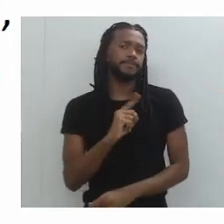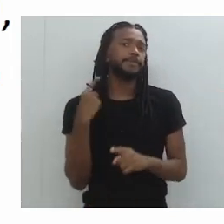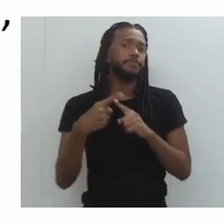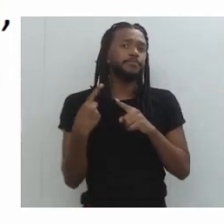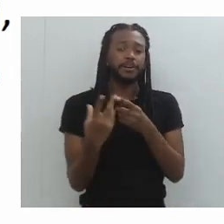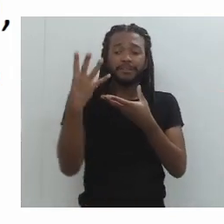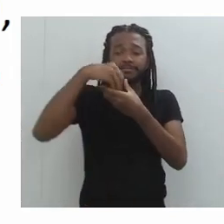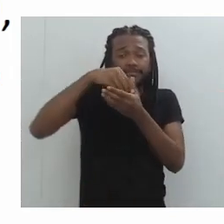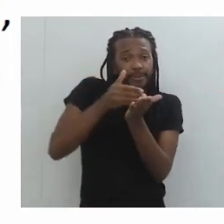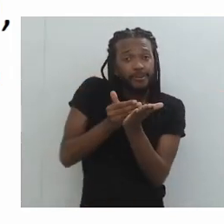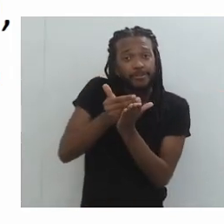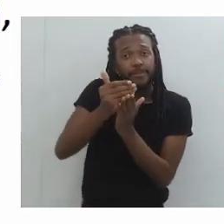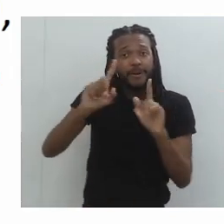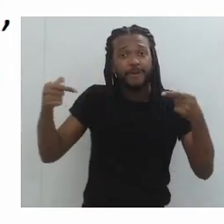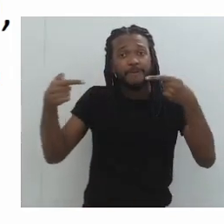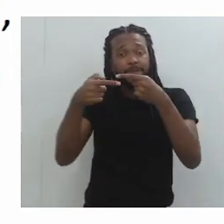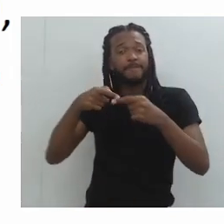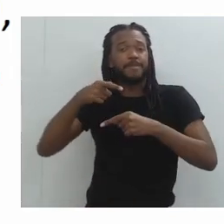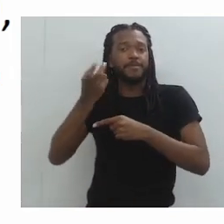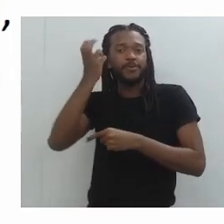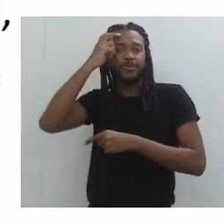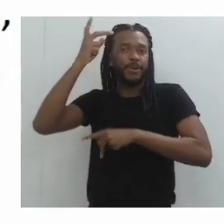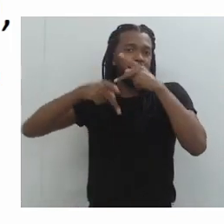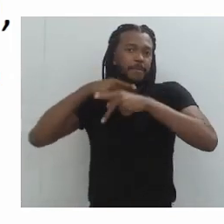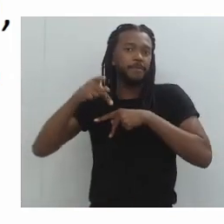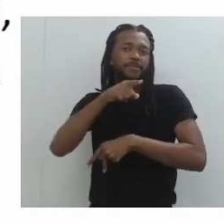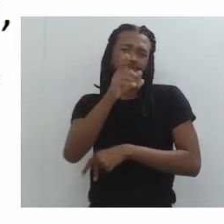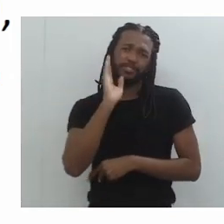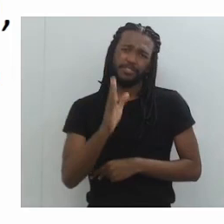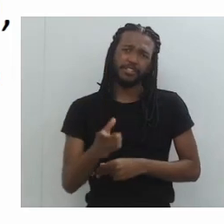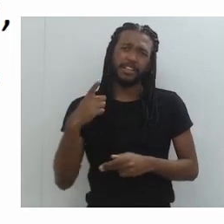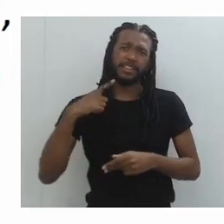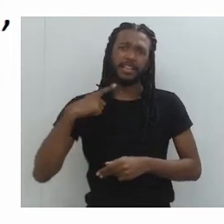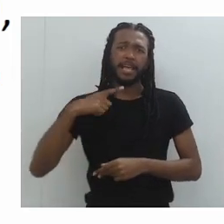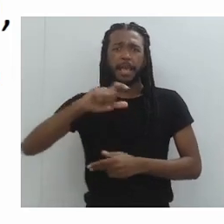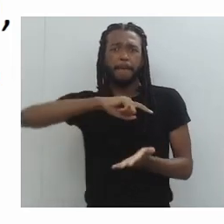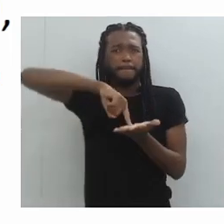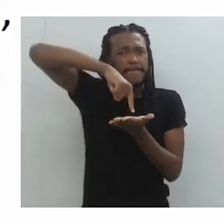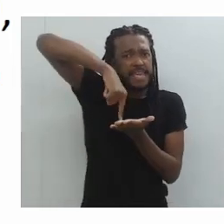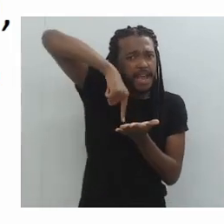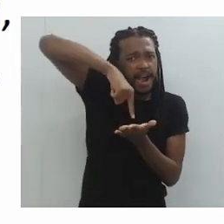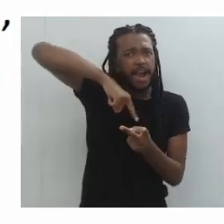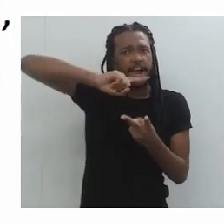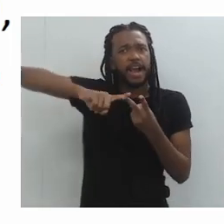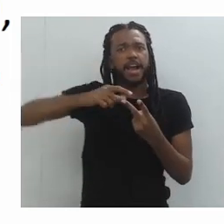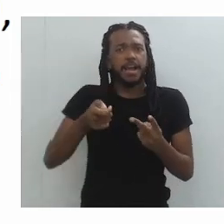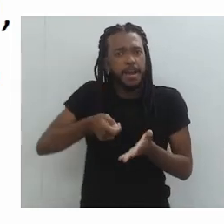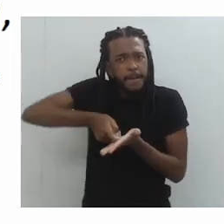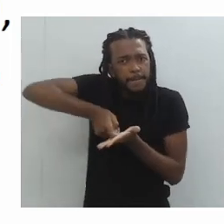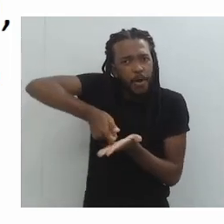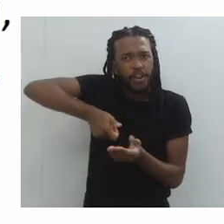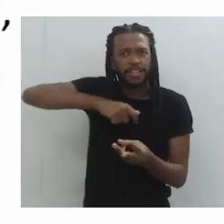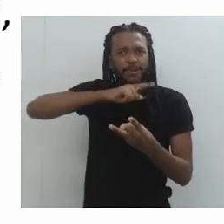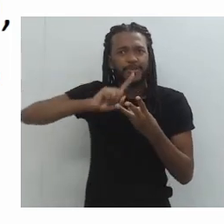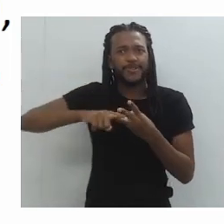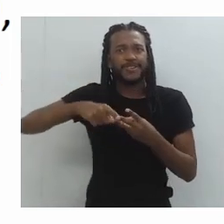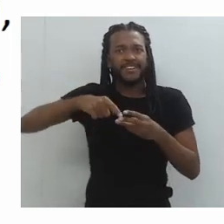gênese está na cultura popular. Quem é que nunca brincou de pinhão, bola de gude,